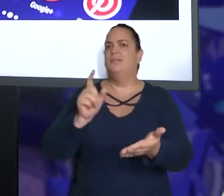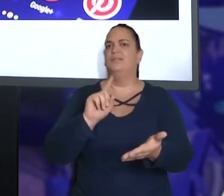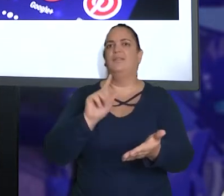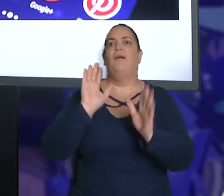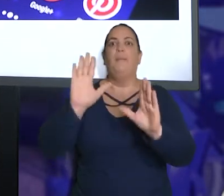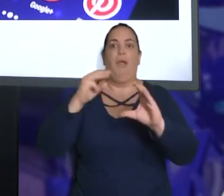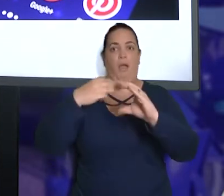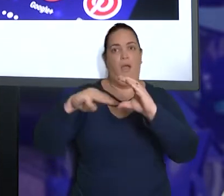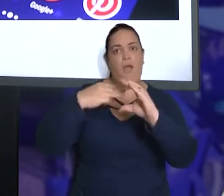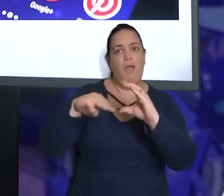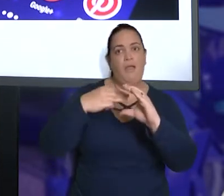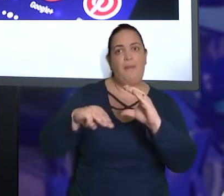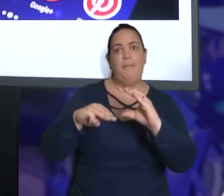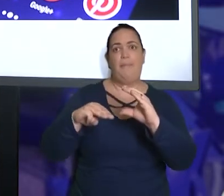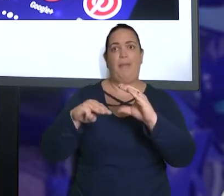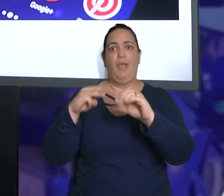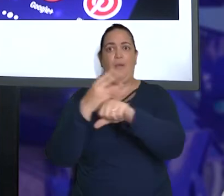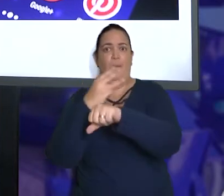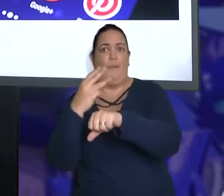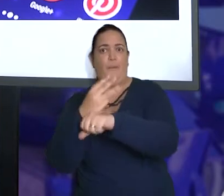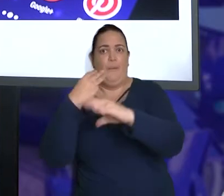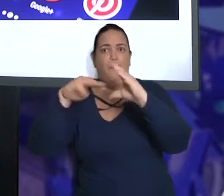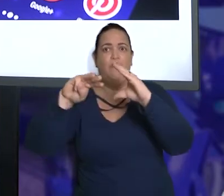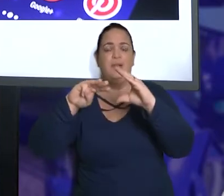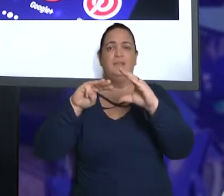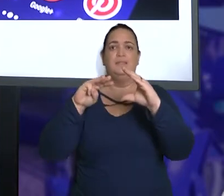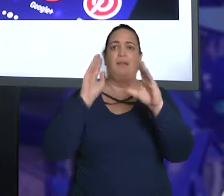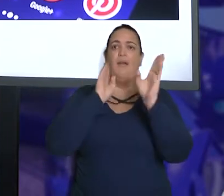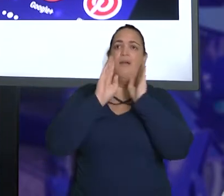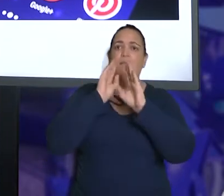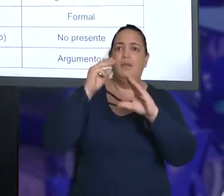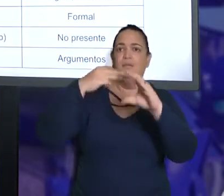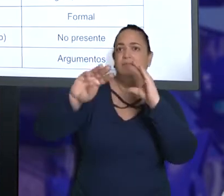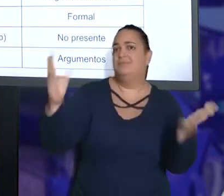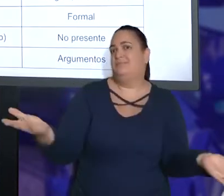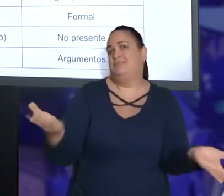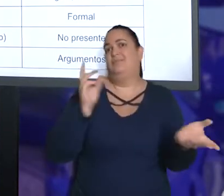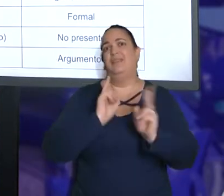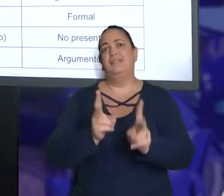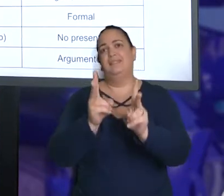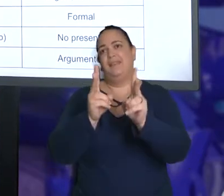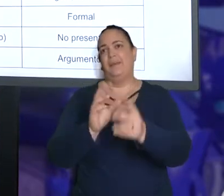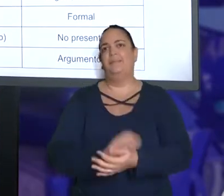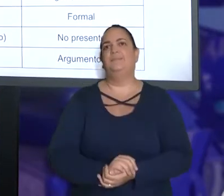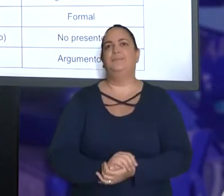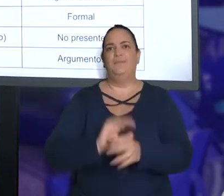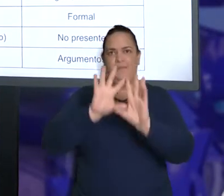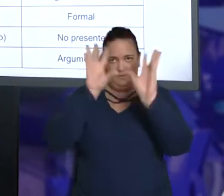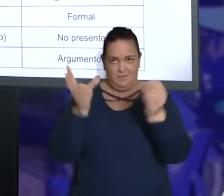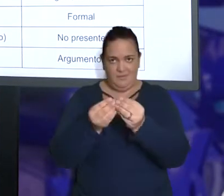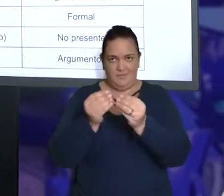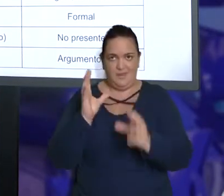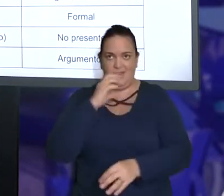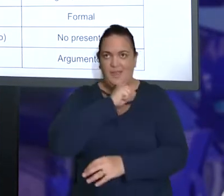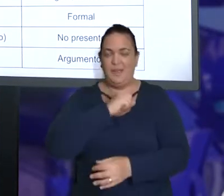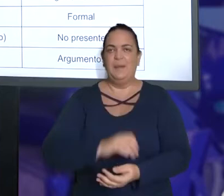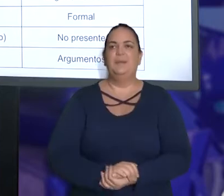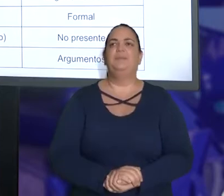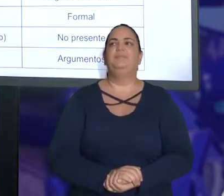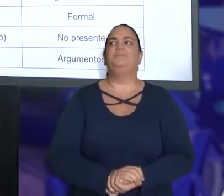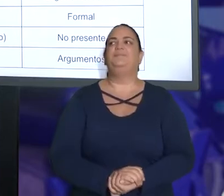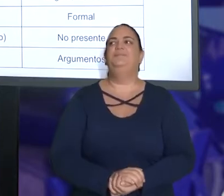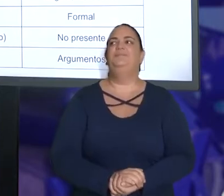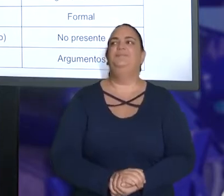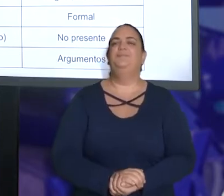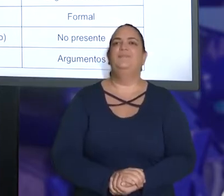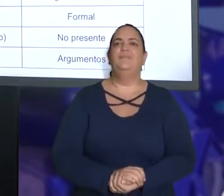e-mails, WhatsApps, Facebook, mandamos mensagens de várias formas. Bem, vamos resumir, vamos sintetizar rapidinho que o meu tempo está acabando.